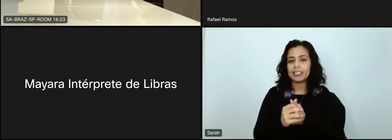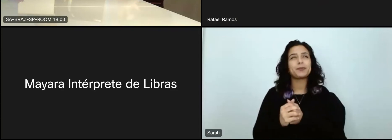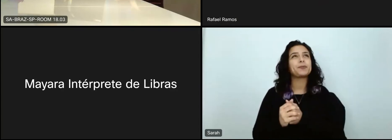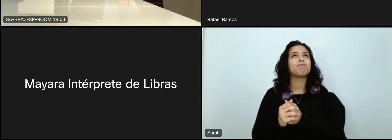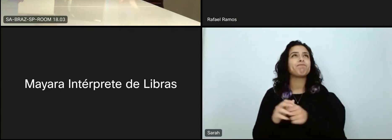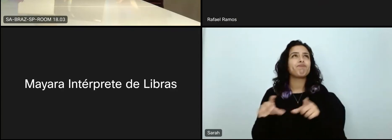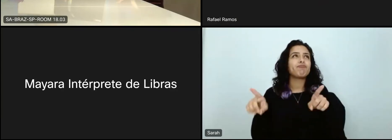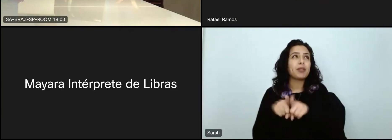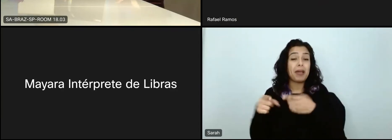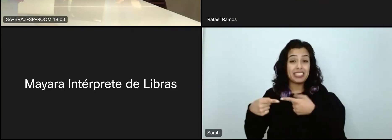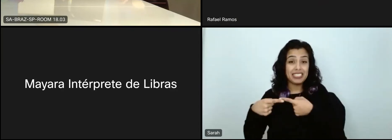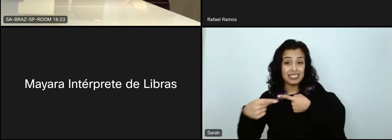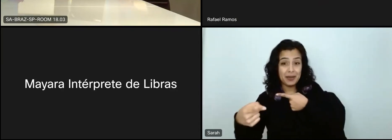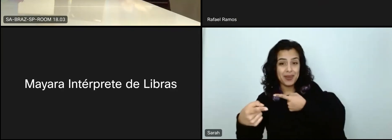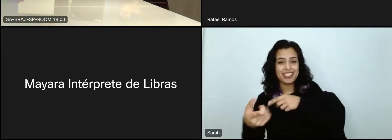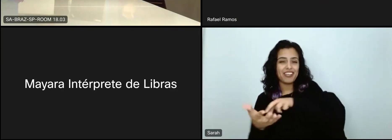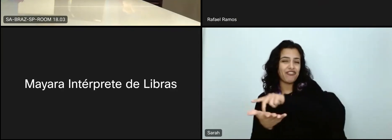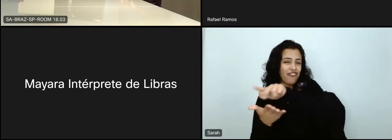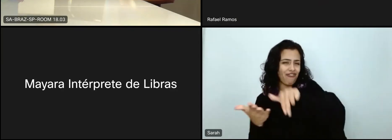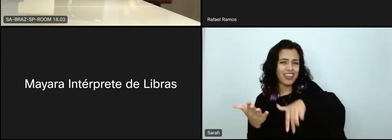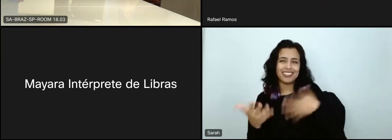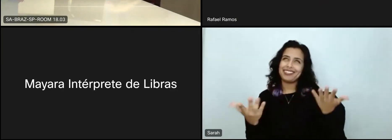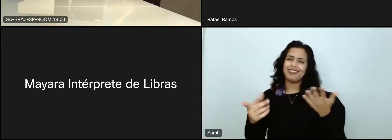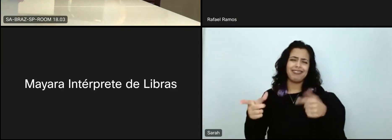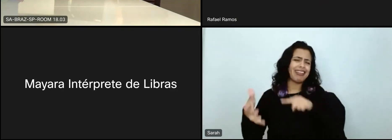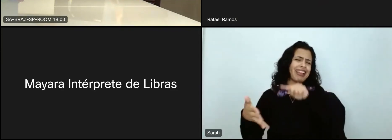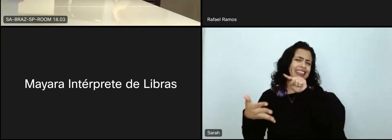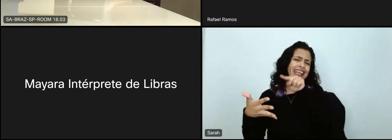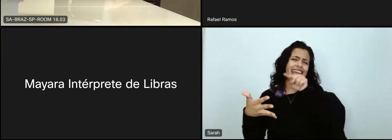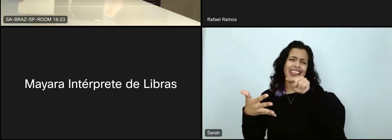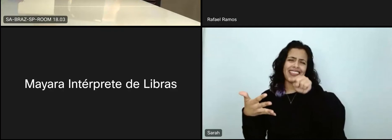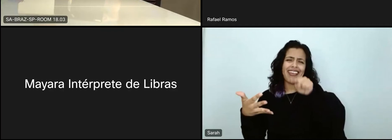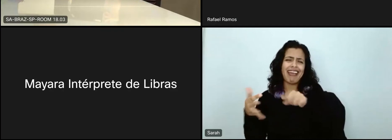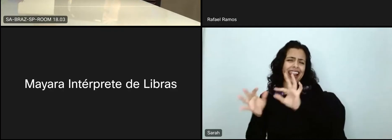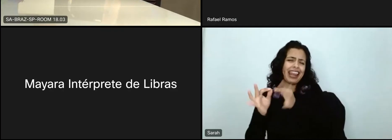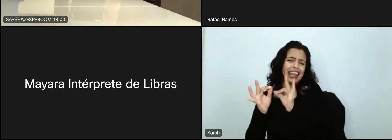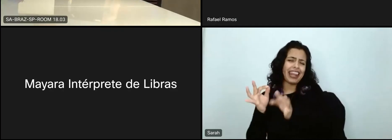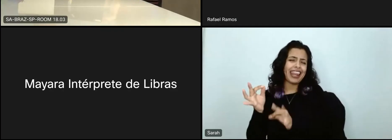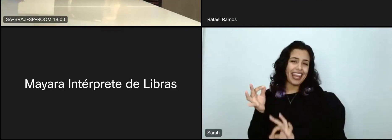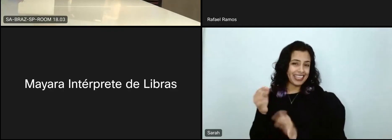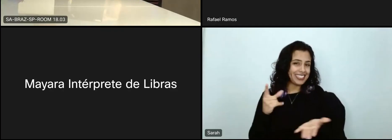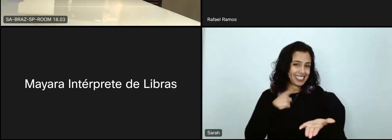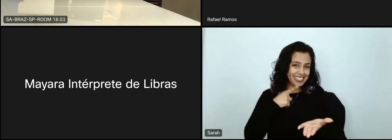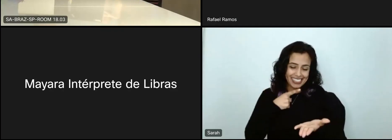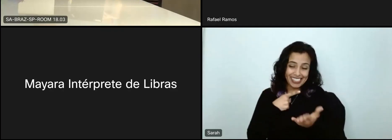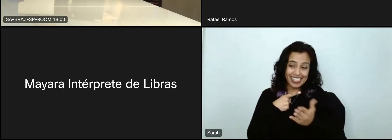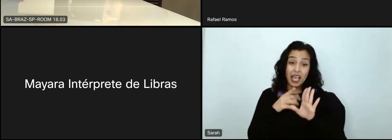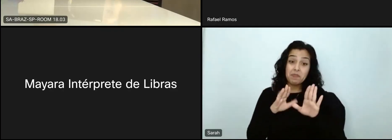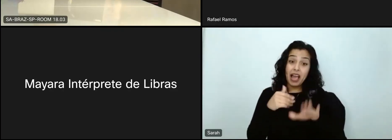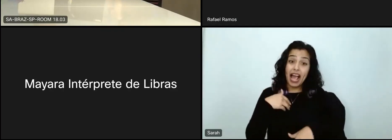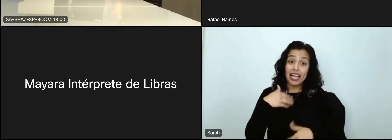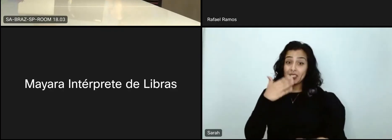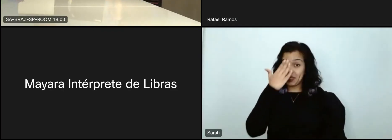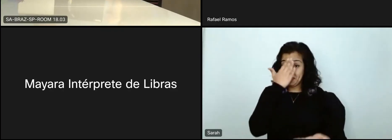Diversa e um milhão de outras coisas que a gente que eu poderia falar muito mais. Mas eu acho que o mais importante,